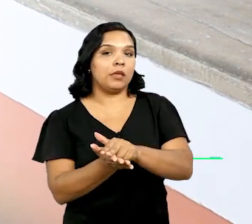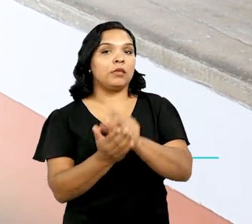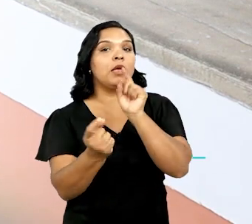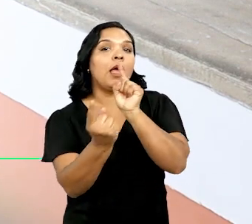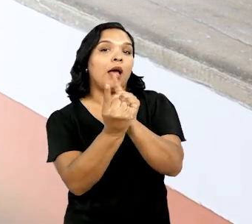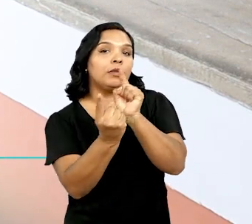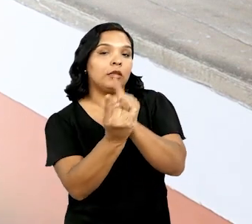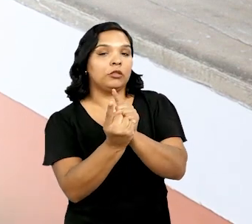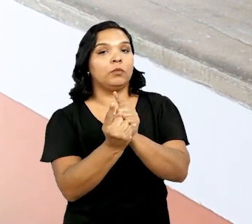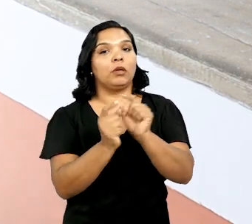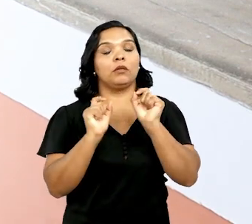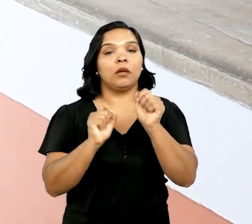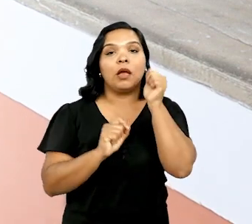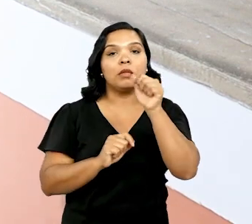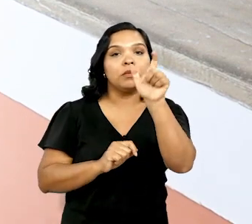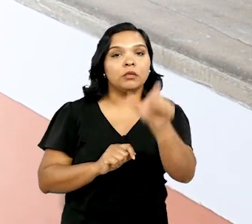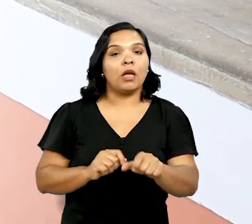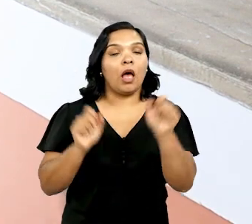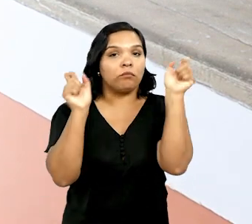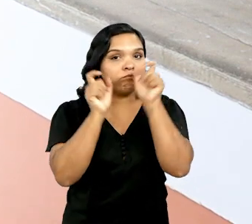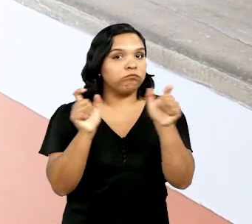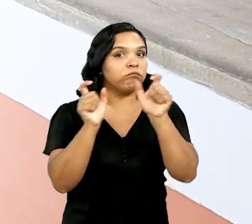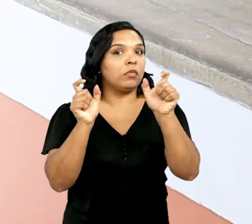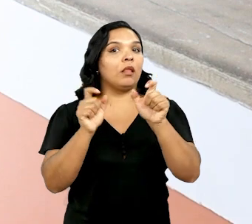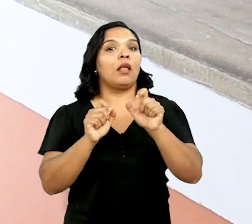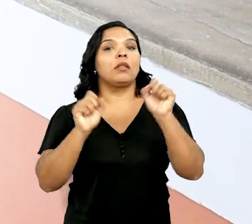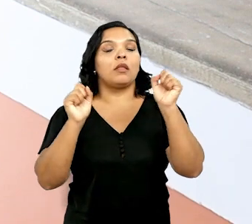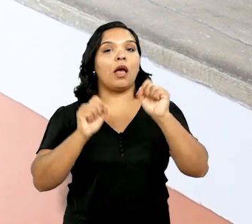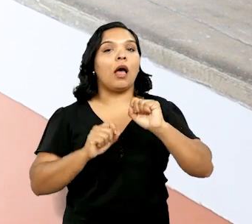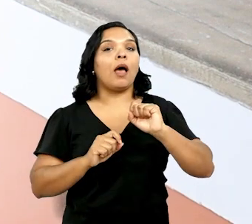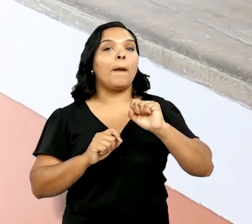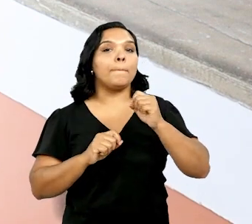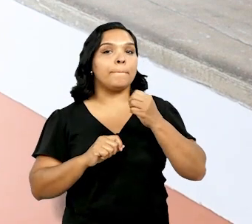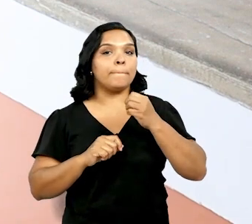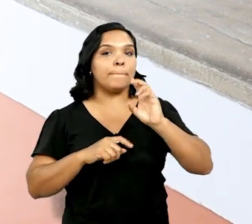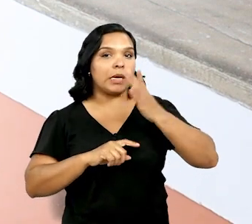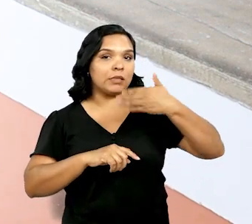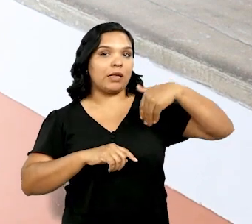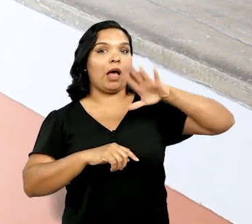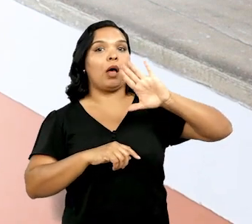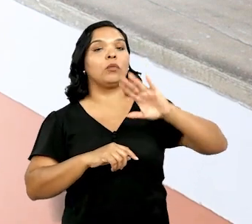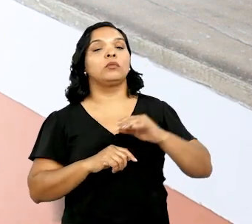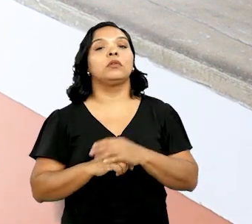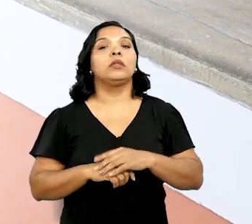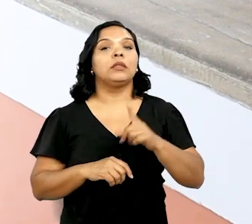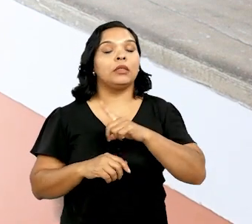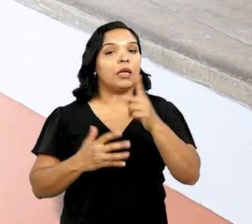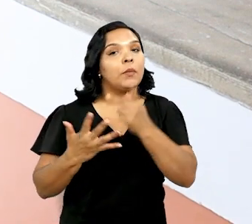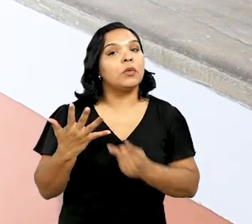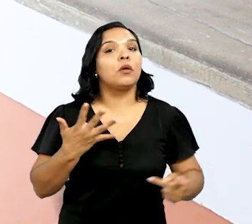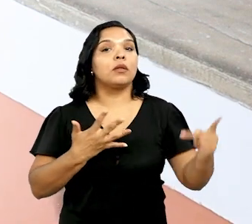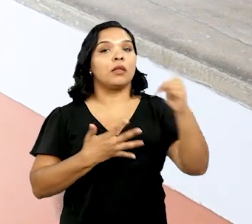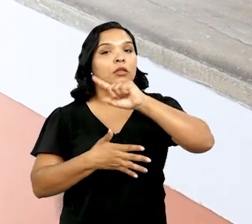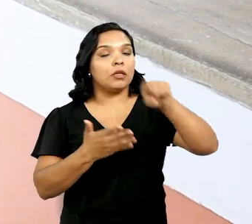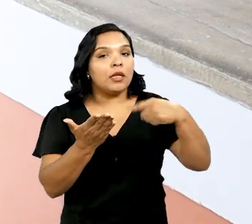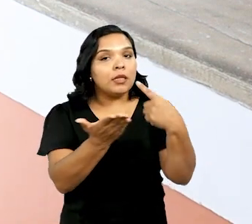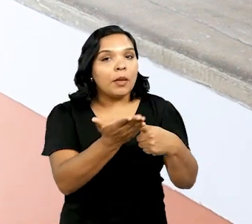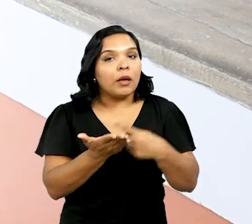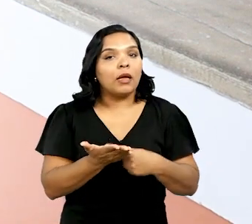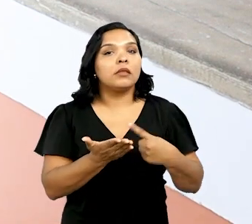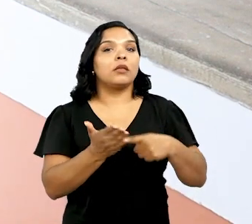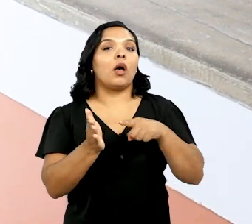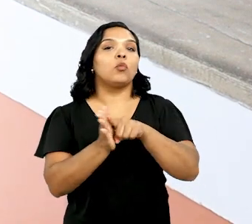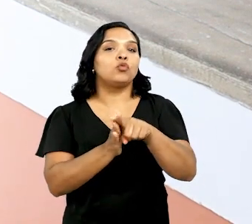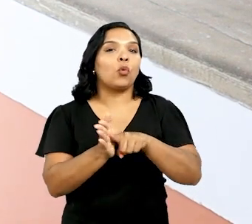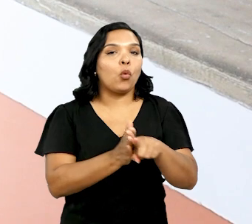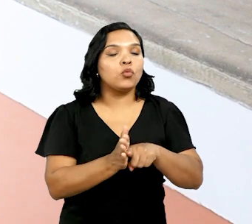em atendimento. Aquelas que têm o alerta de risco alto apontado pelo aplicativo têm prioridade na marcação de